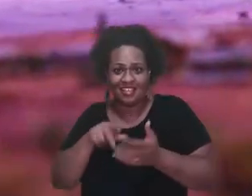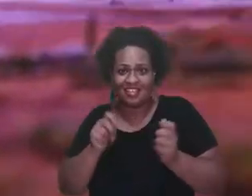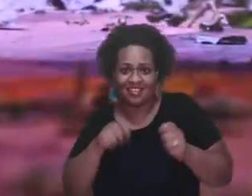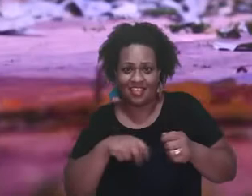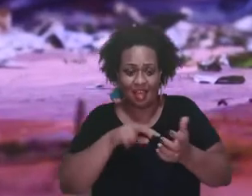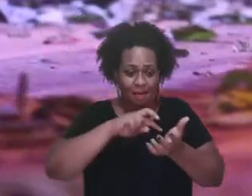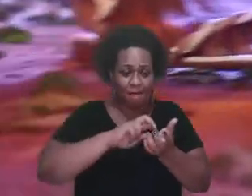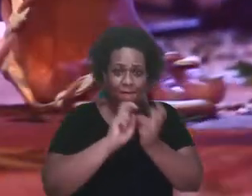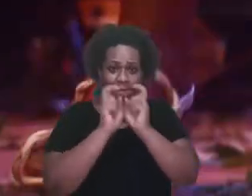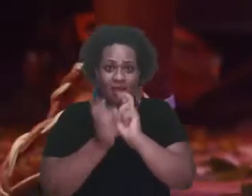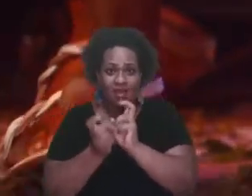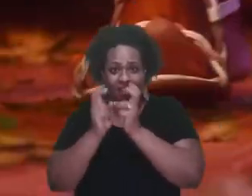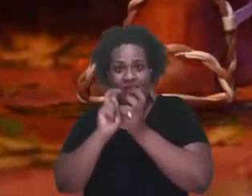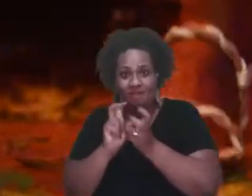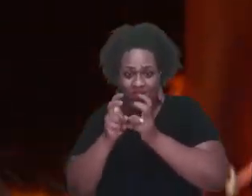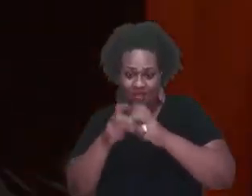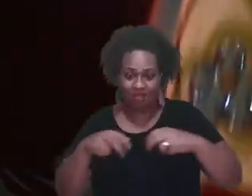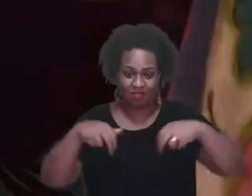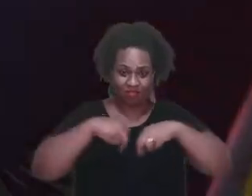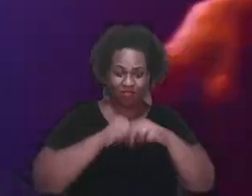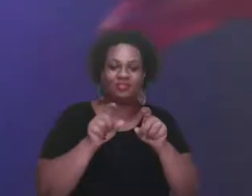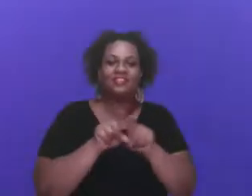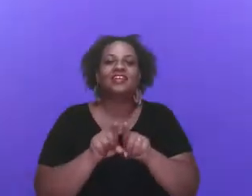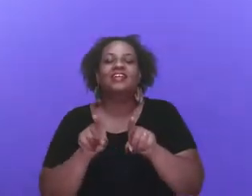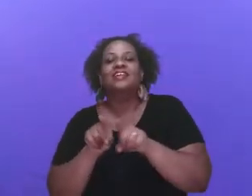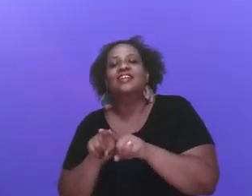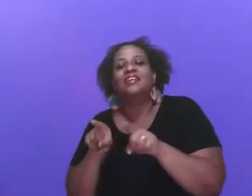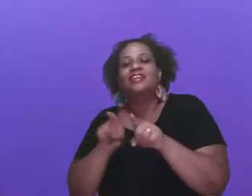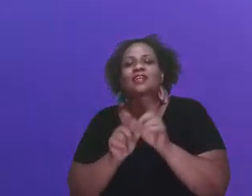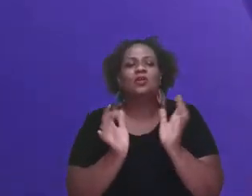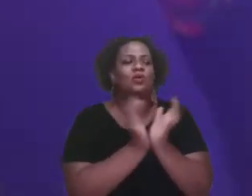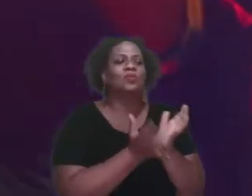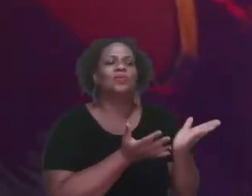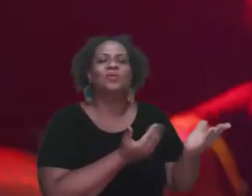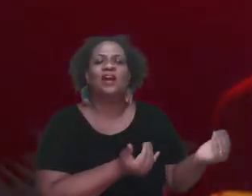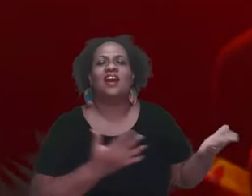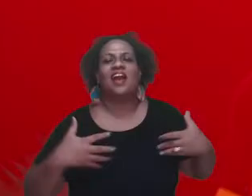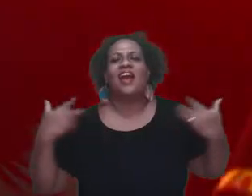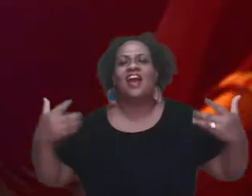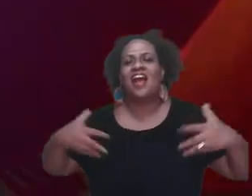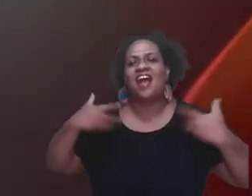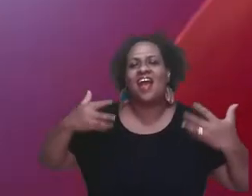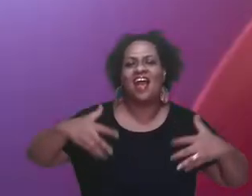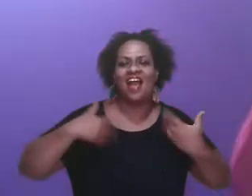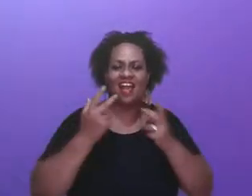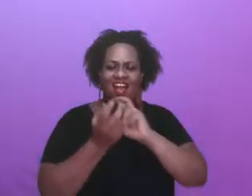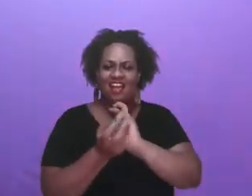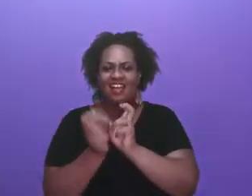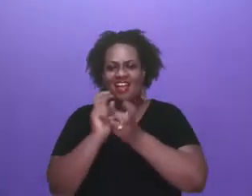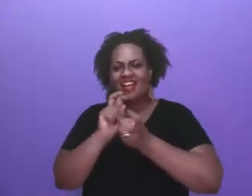dá para dar uma treinada obrigada também dá pra dar a bolsa da pele whole Arrasei Não